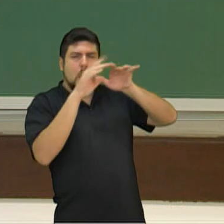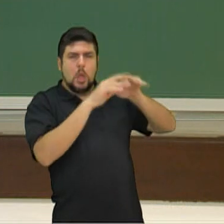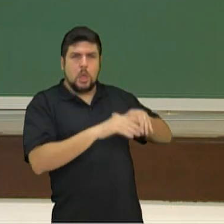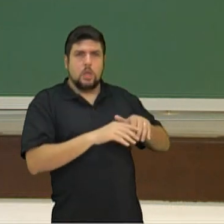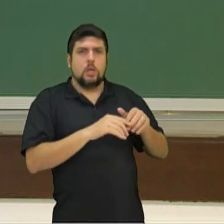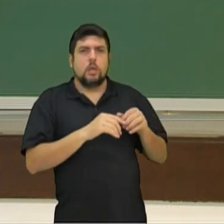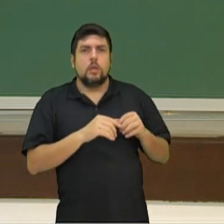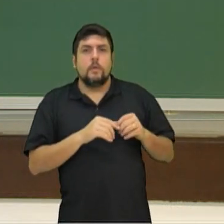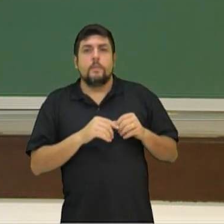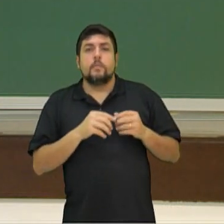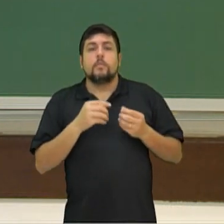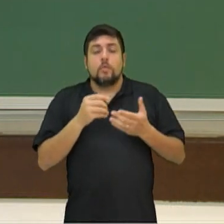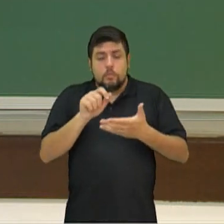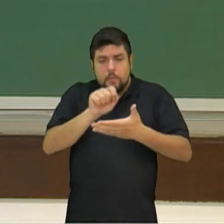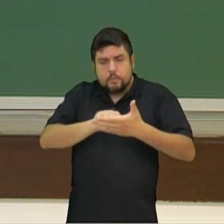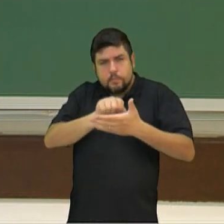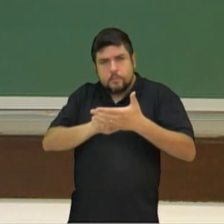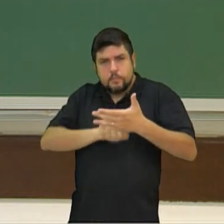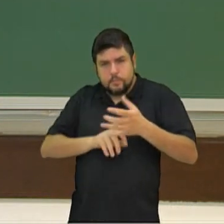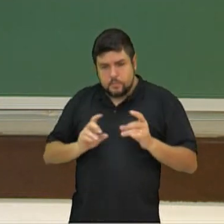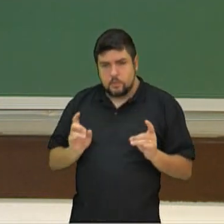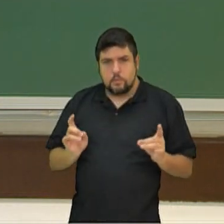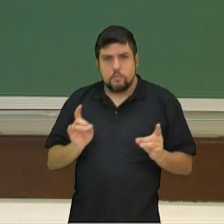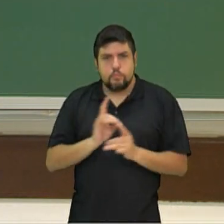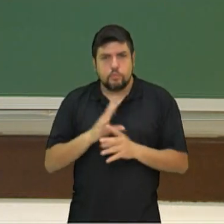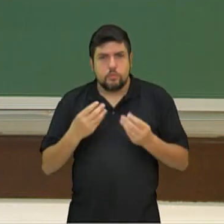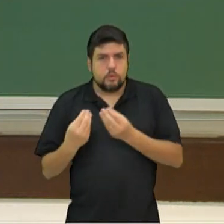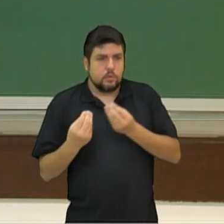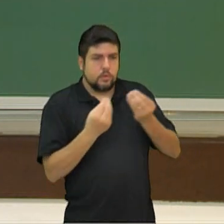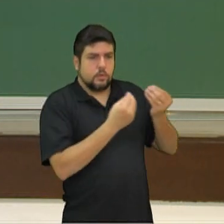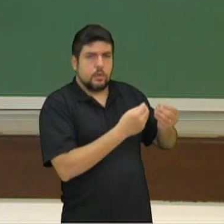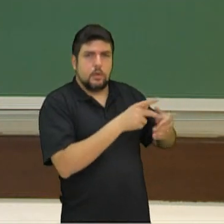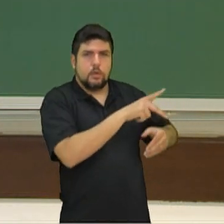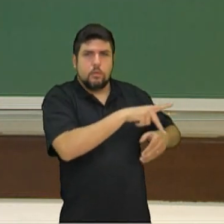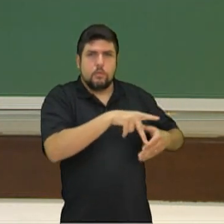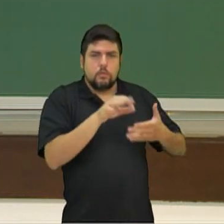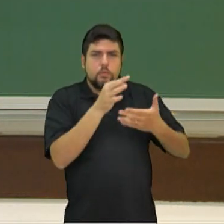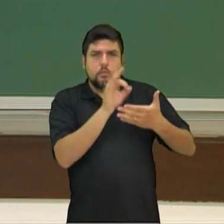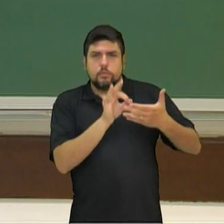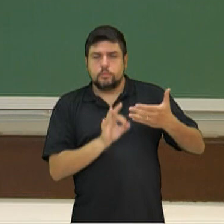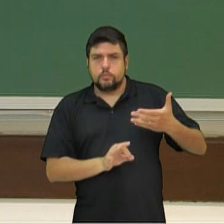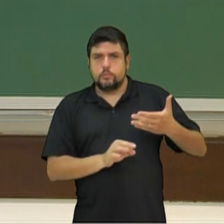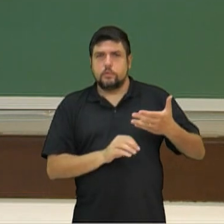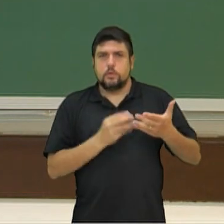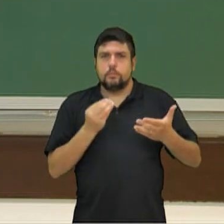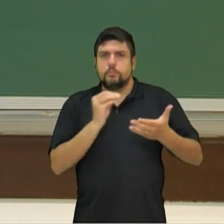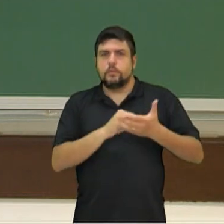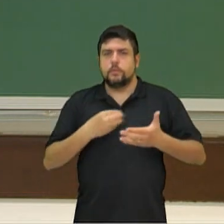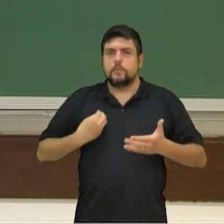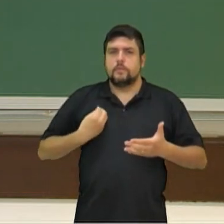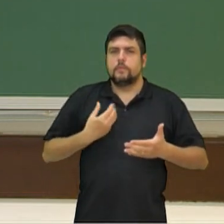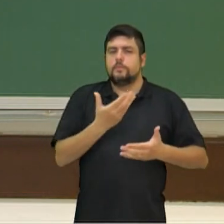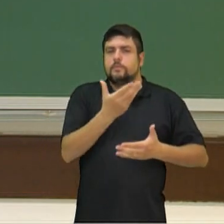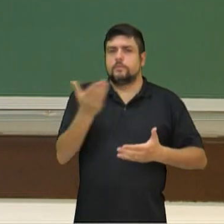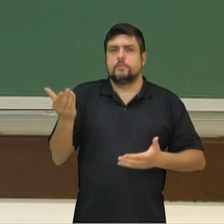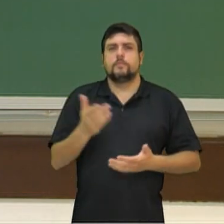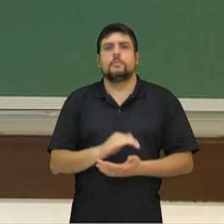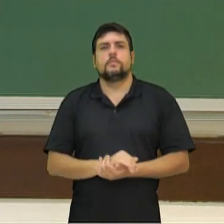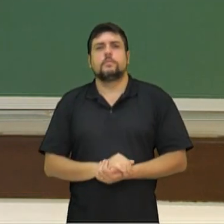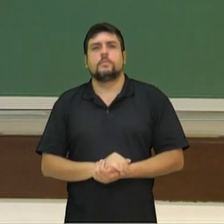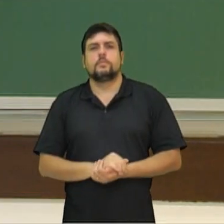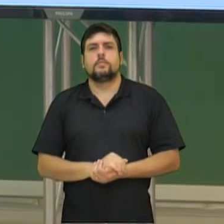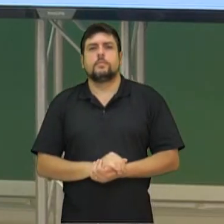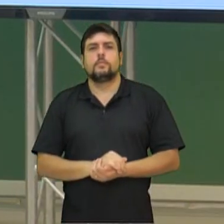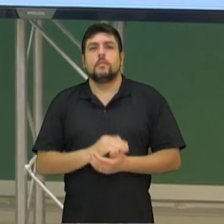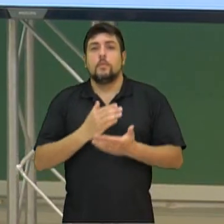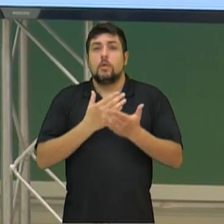entregar as atividades lá para que seus professores possam corrigir e marcar a presença de vocês, ok? Então, bora lá, vamos começar a nossa